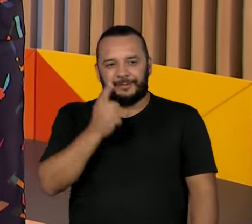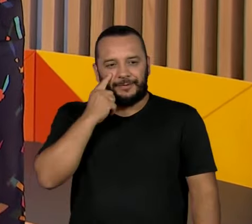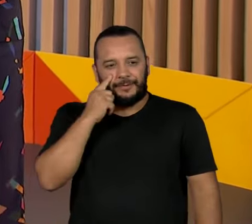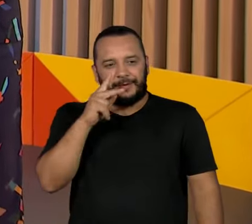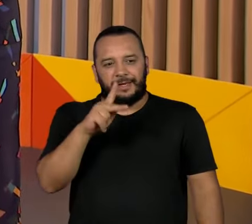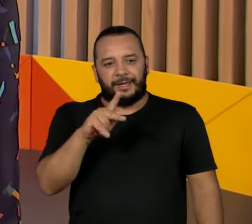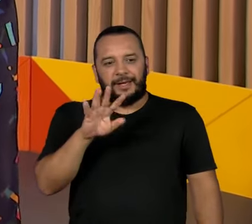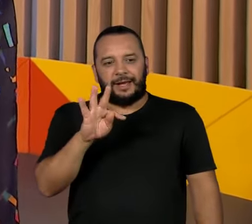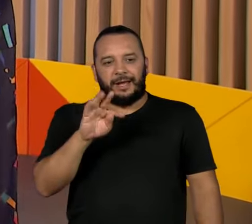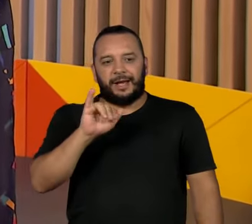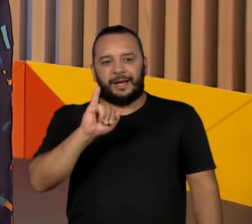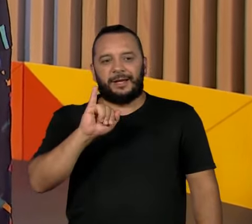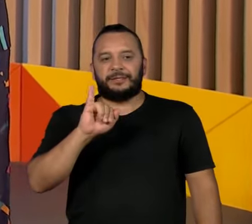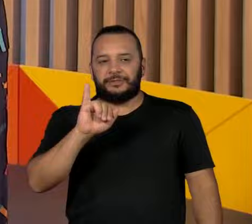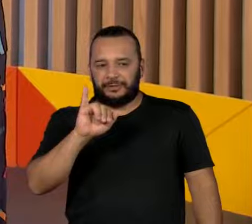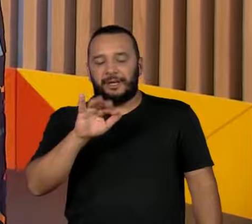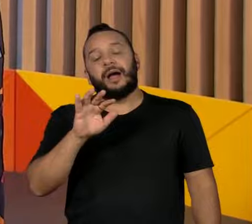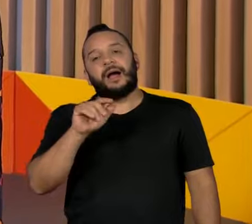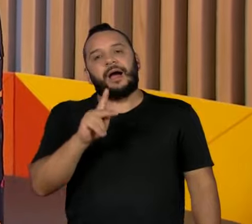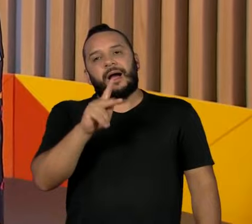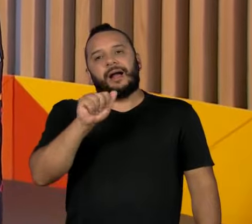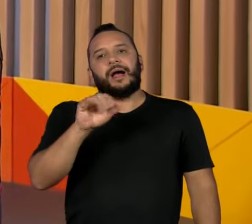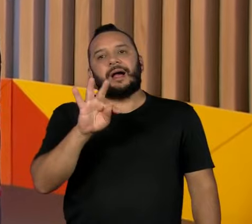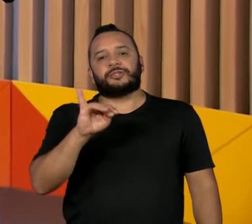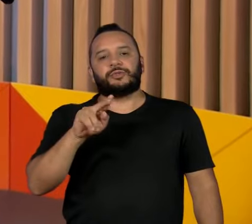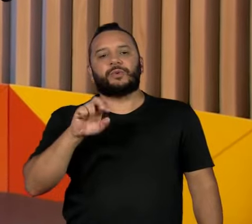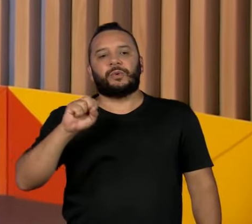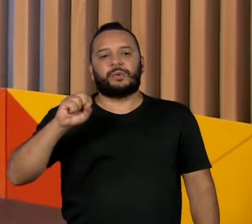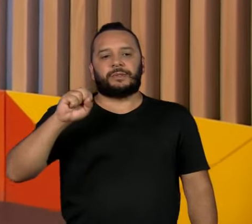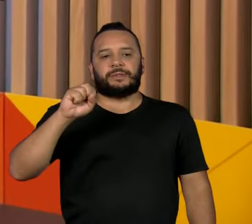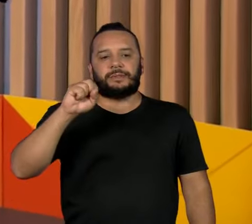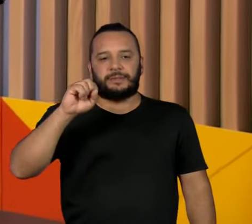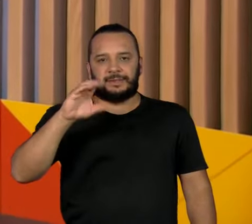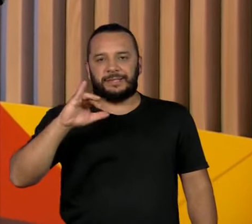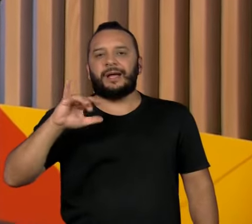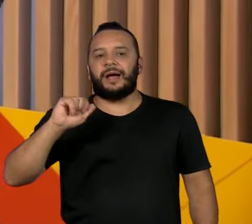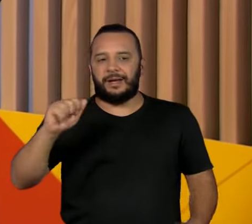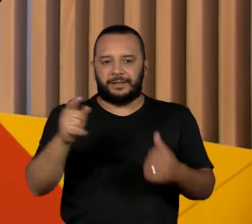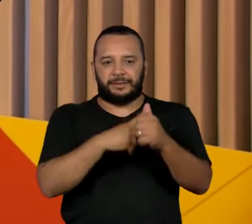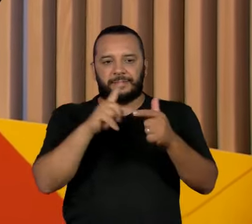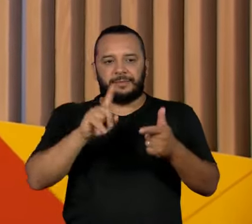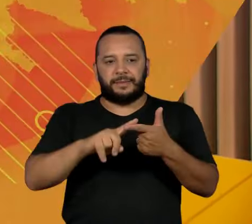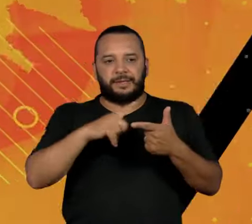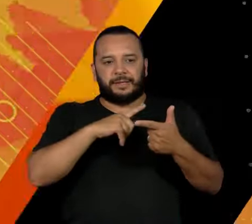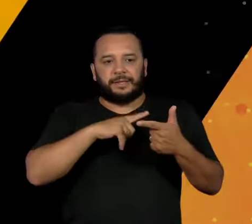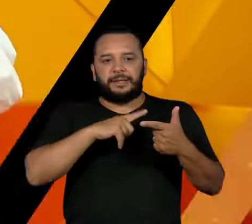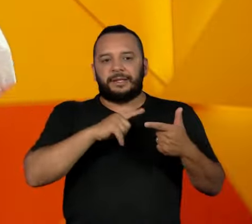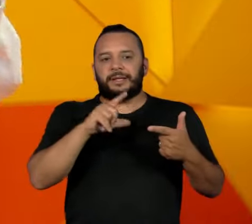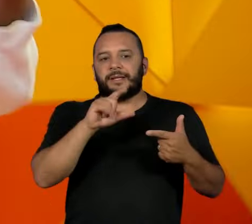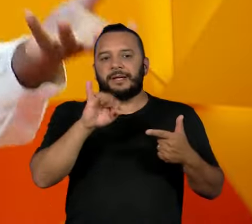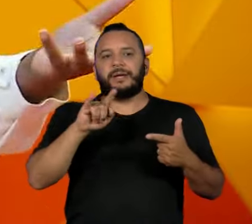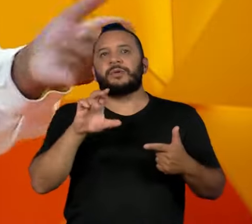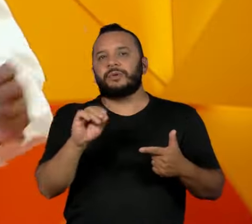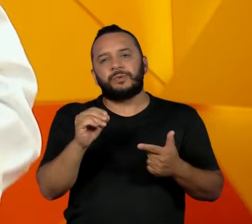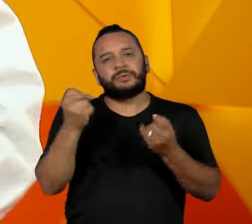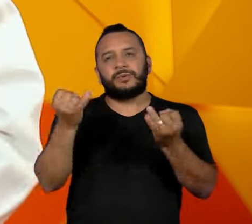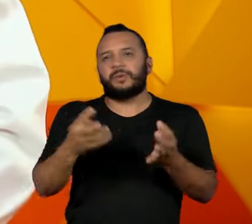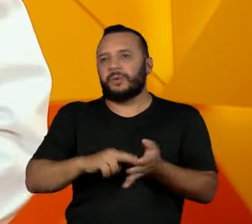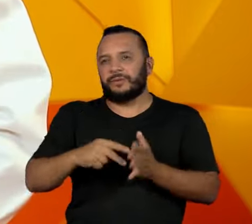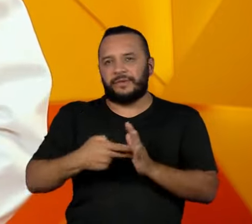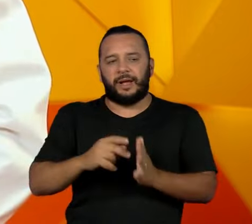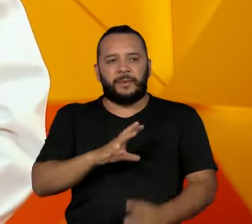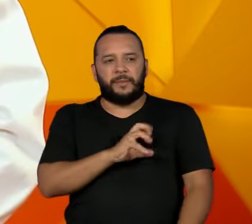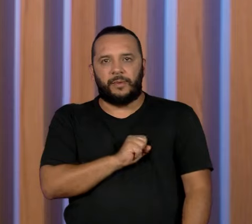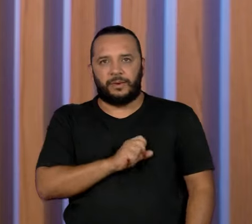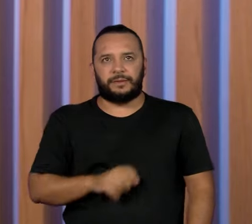Ribeiro e Andreone Medrado descreveram esse sentimento aqui no estúdio do Estação Livre para mim. Andreone, o que é o amor, afinal